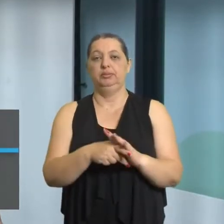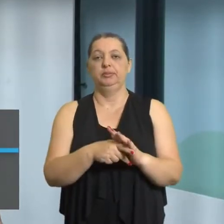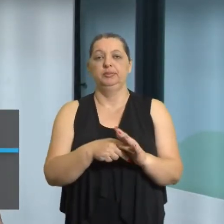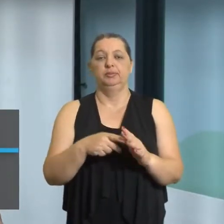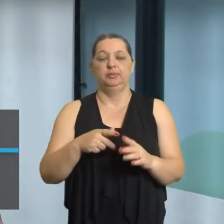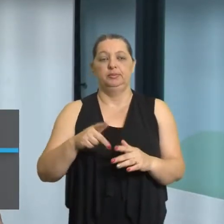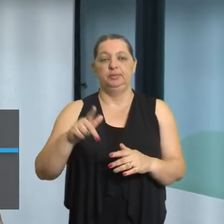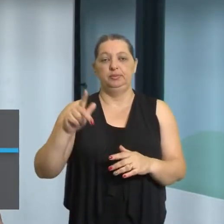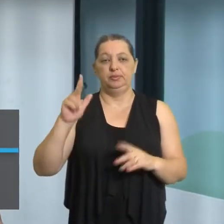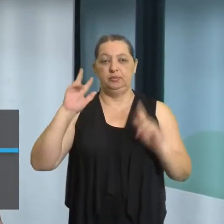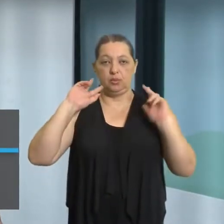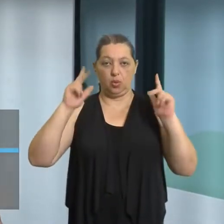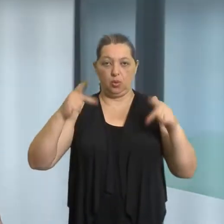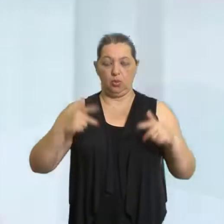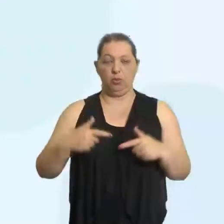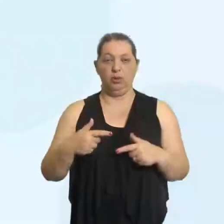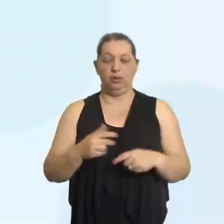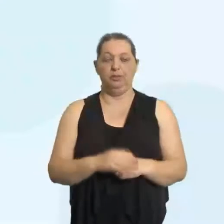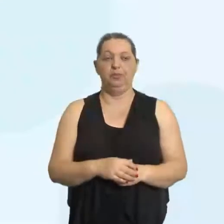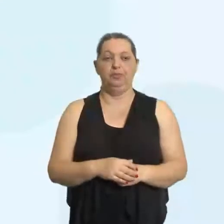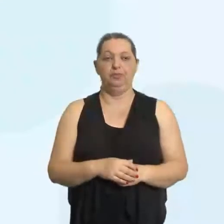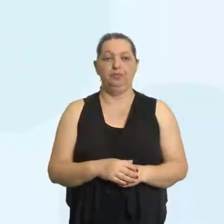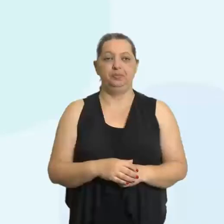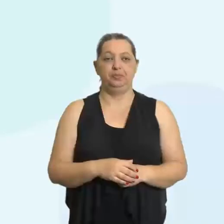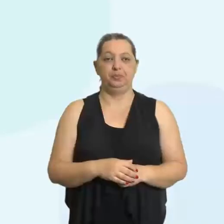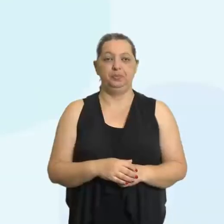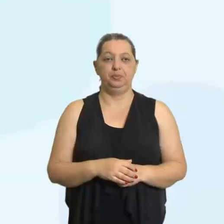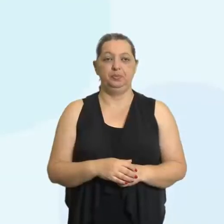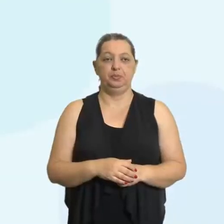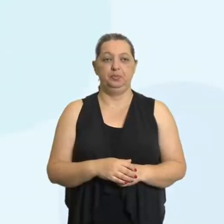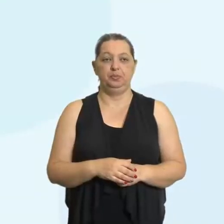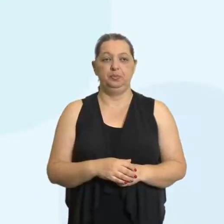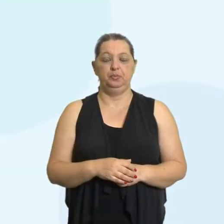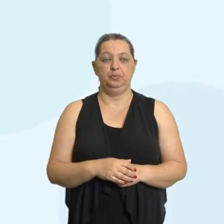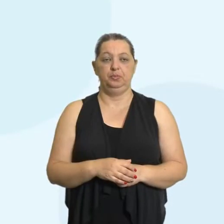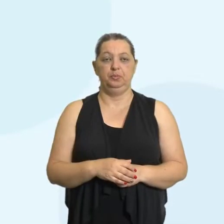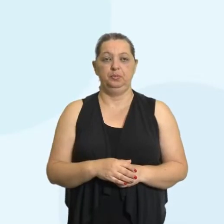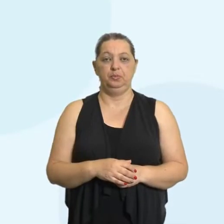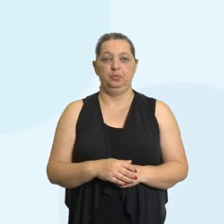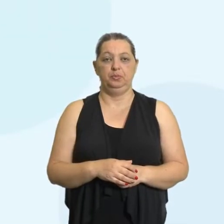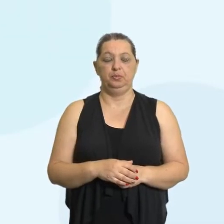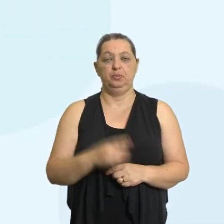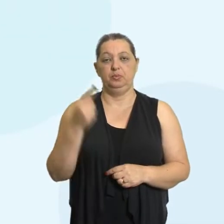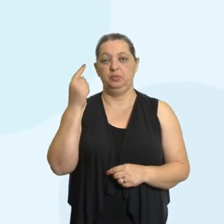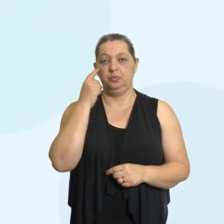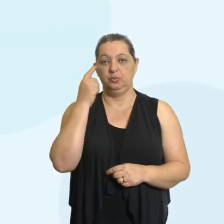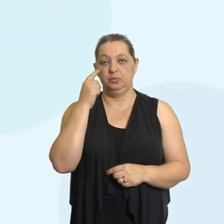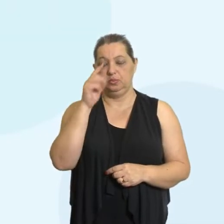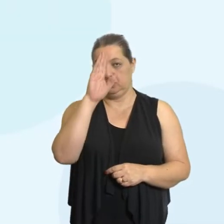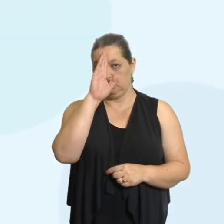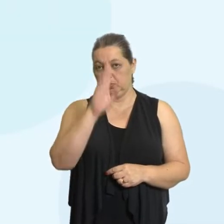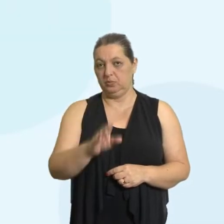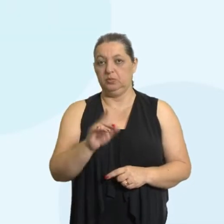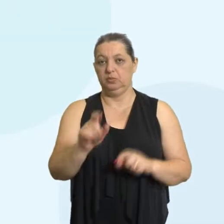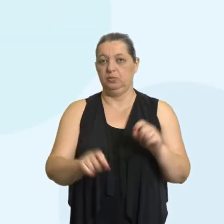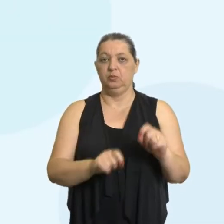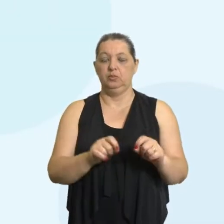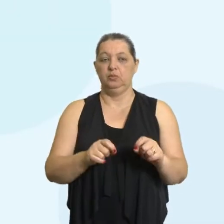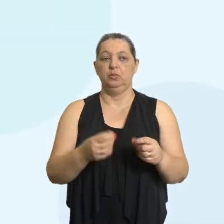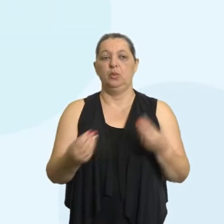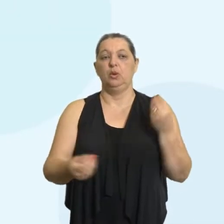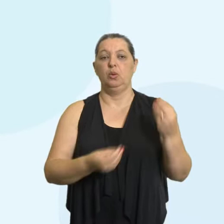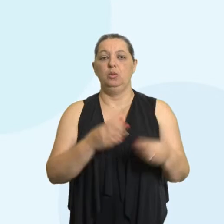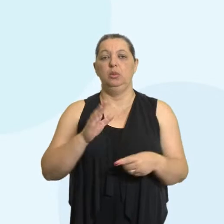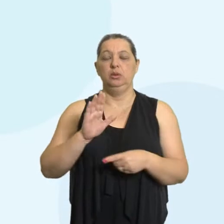que aí foi na tela para mim por favor diretor e pensar pessoalmente e em pensar em